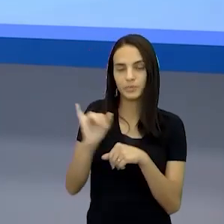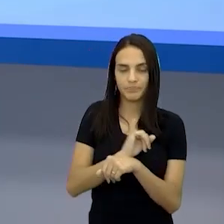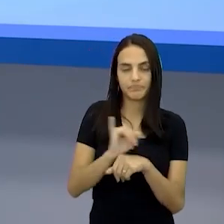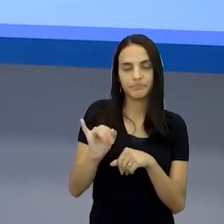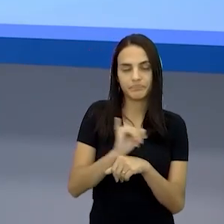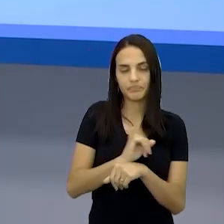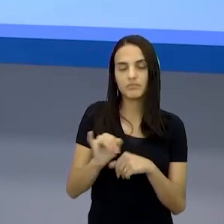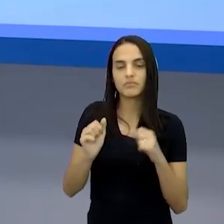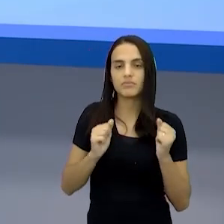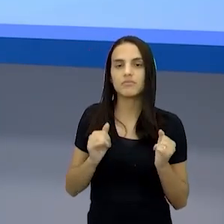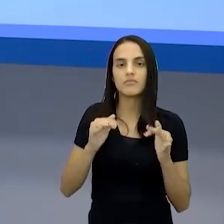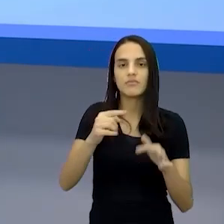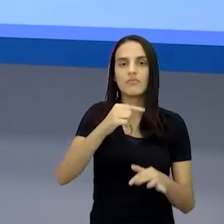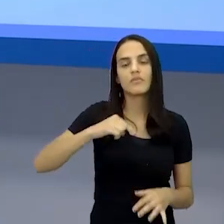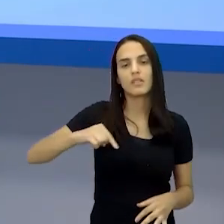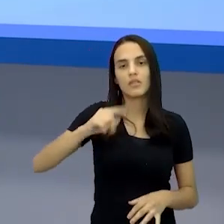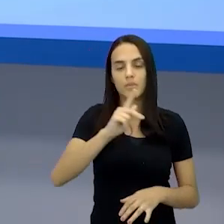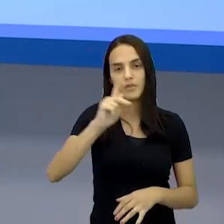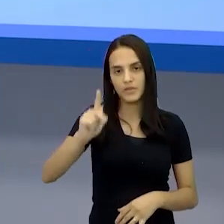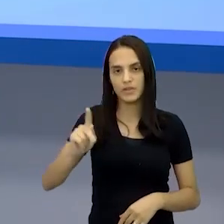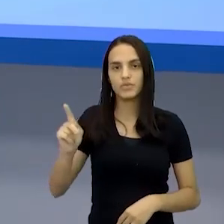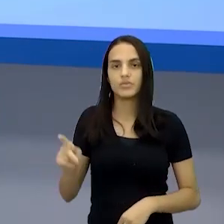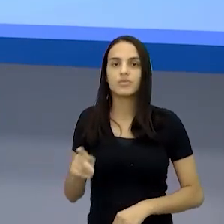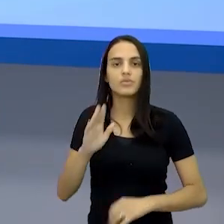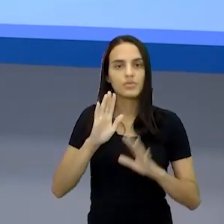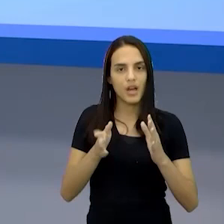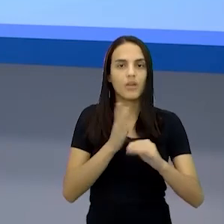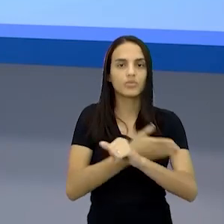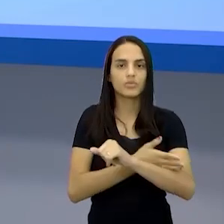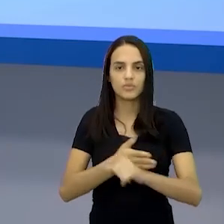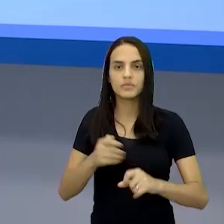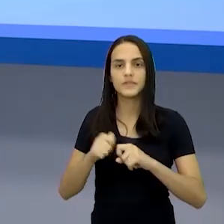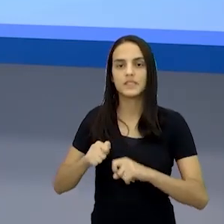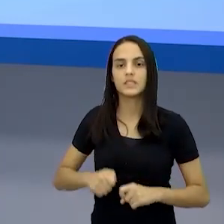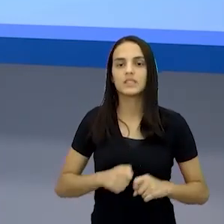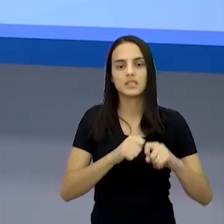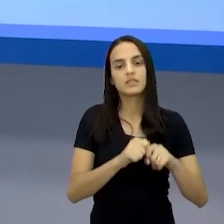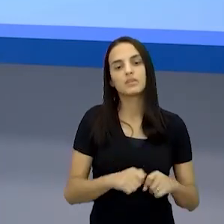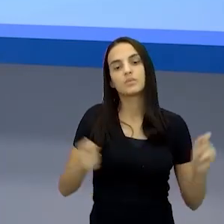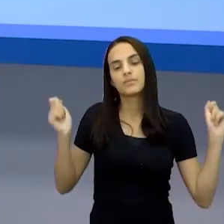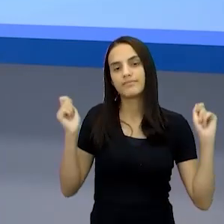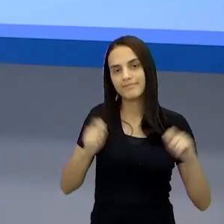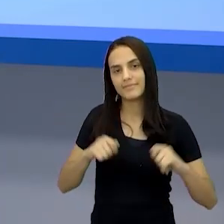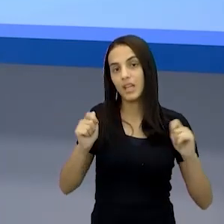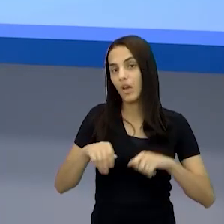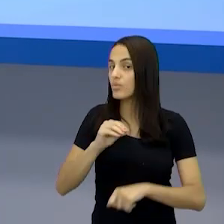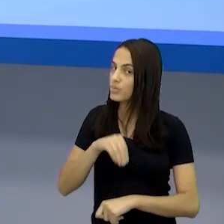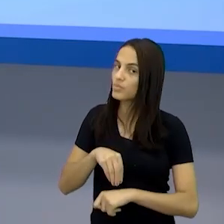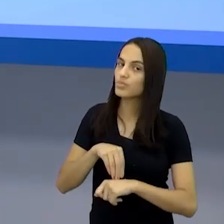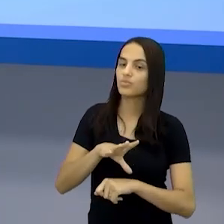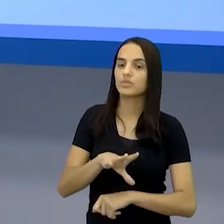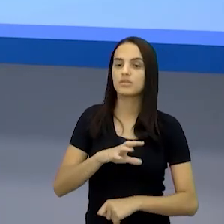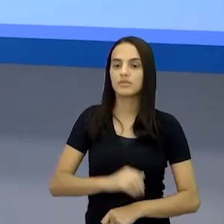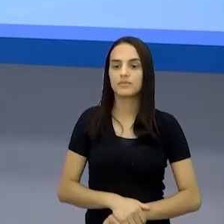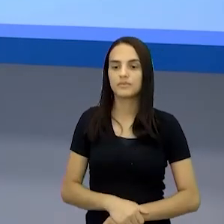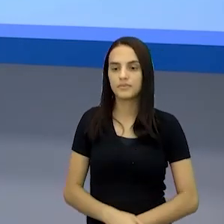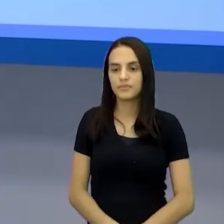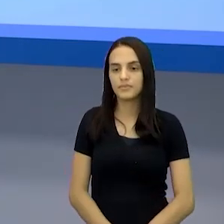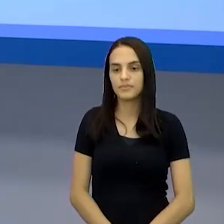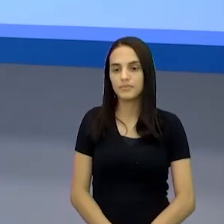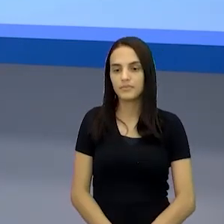aí que a gente está, que o professor já está habituado a fazer, então serve aí como sugestão aí,